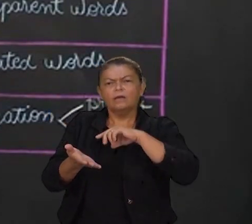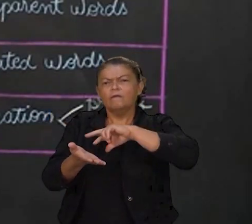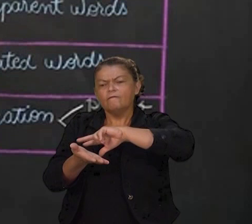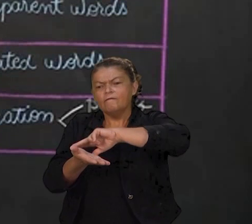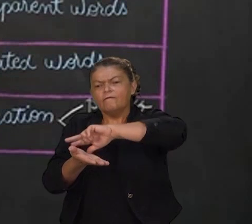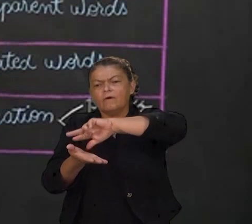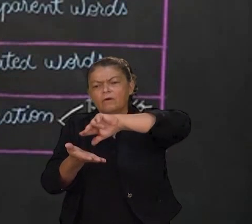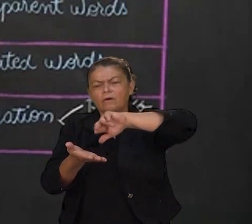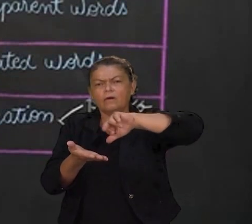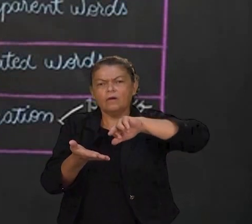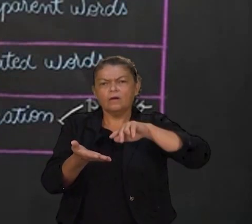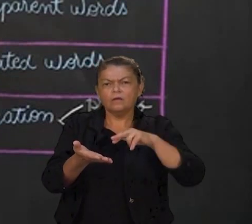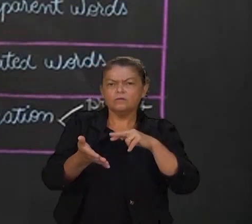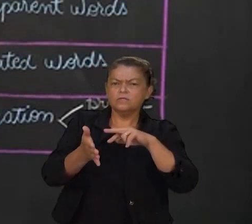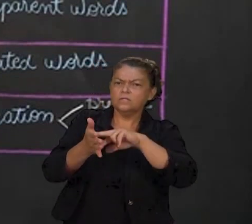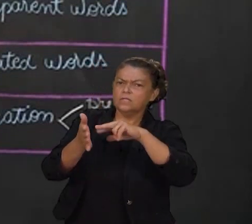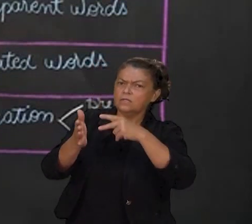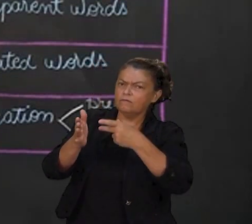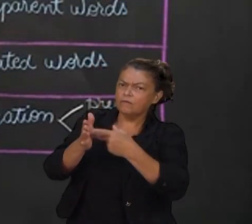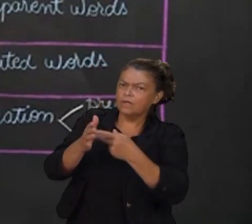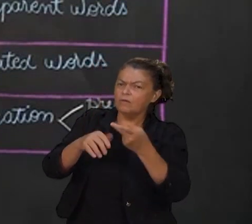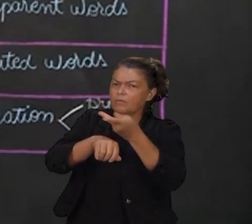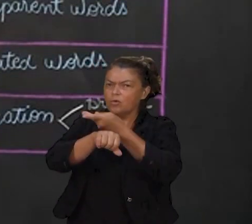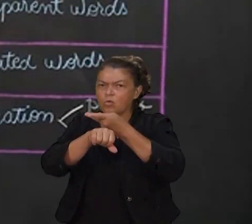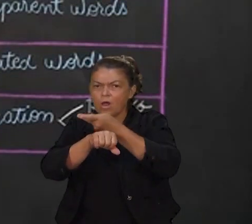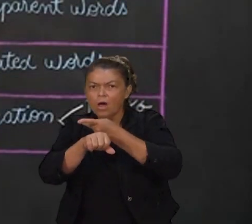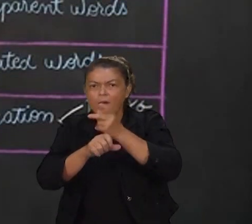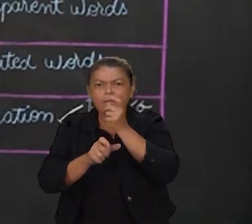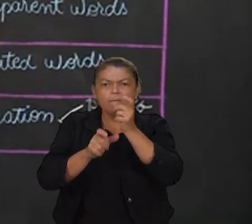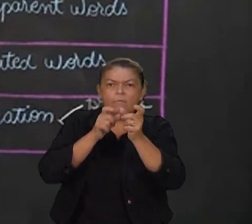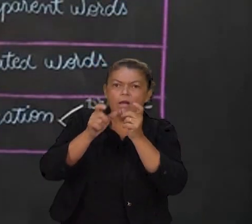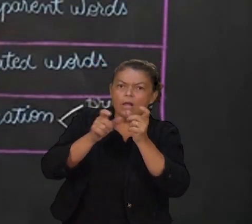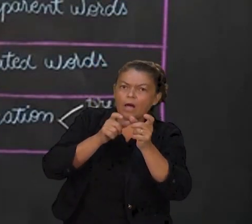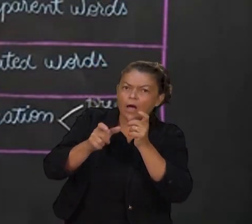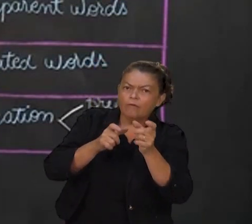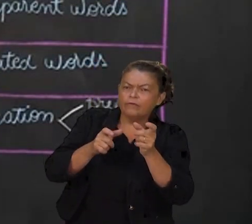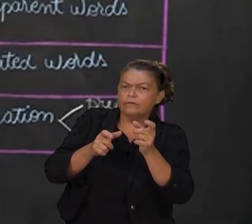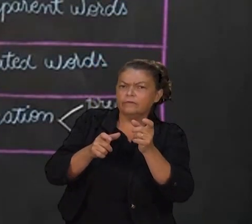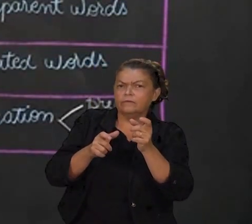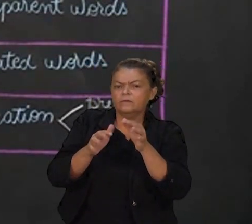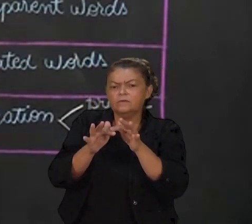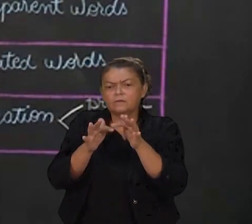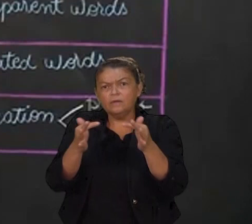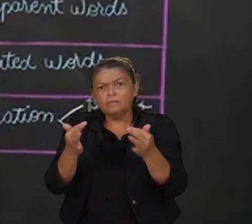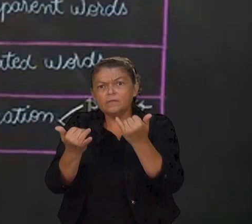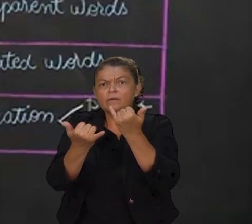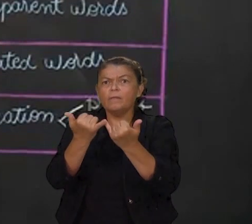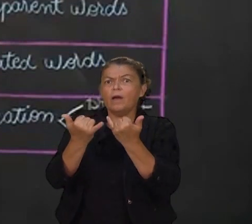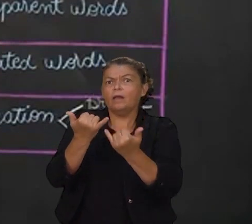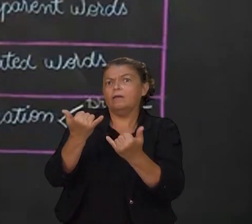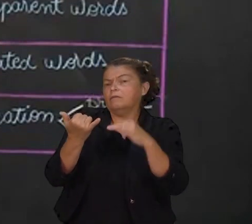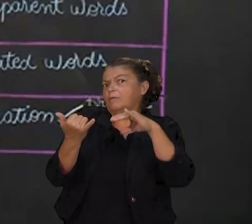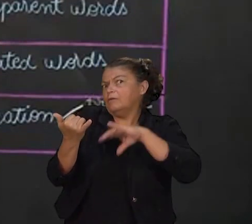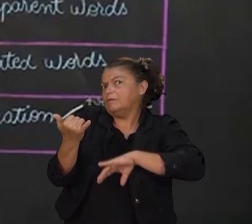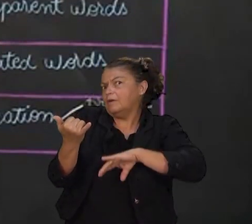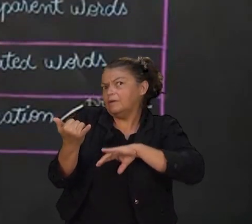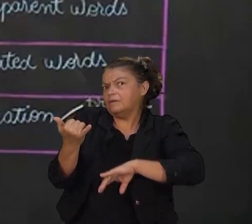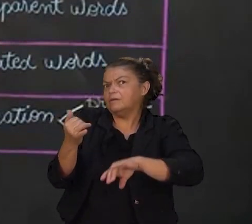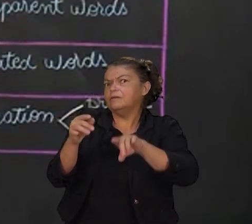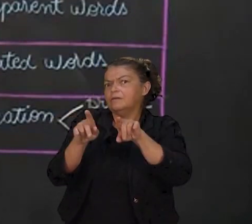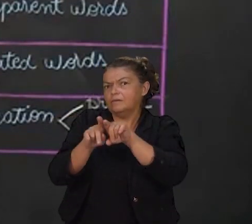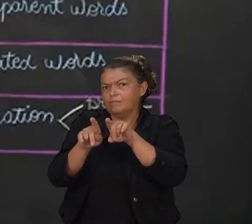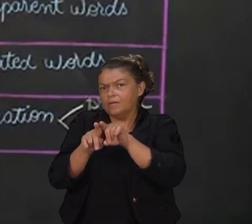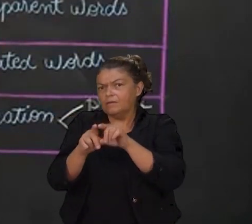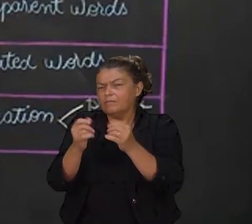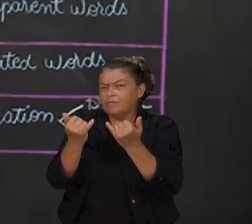maneira também de buscarmos palavras que de alguma forma a gente conhece e que ganharam ou um elemento antes ou